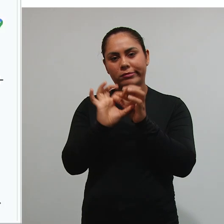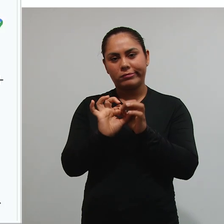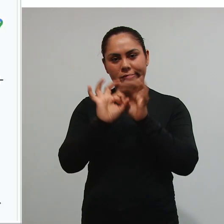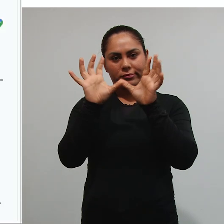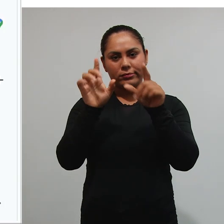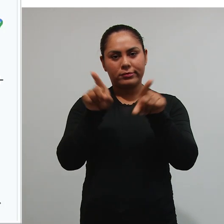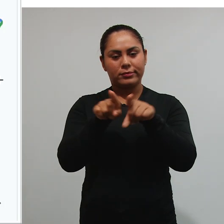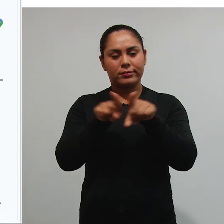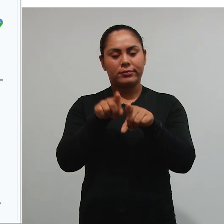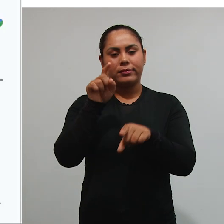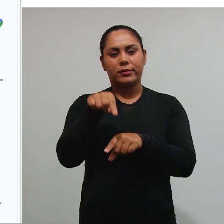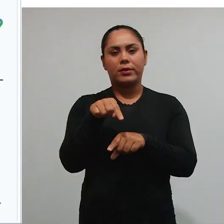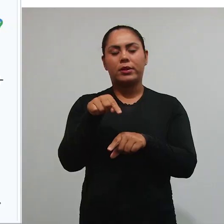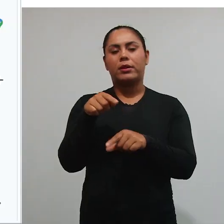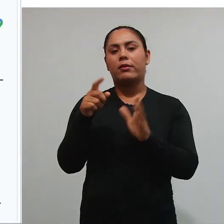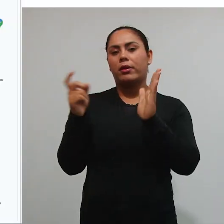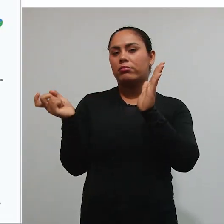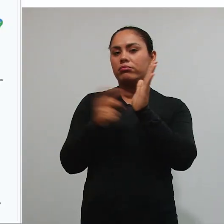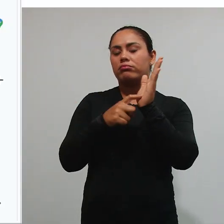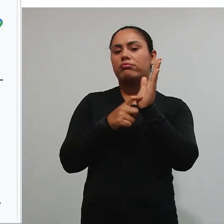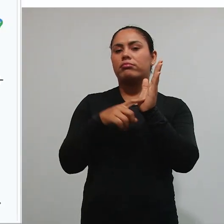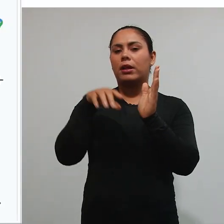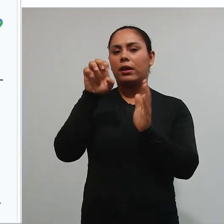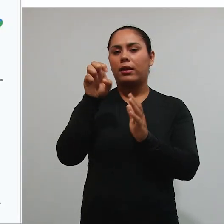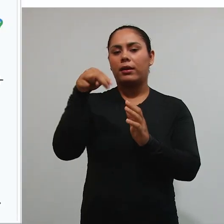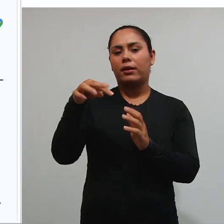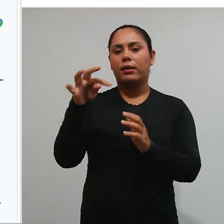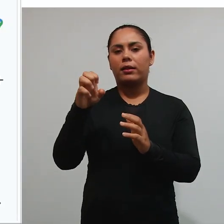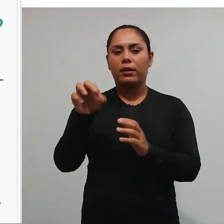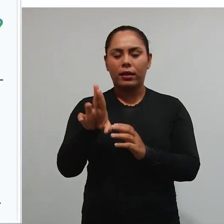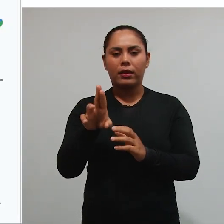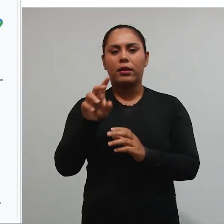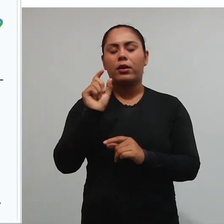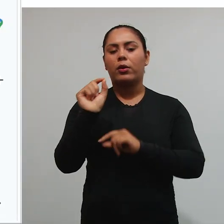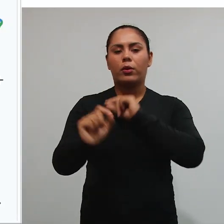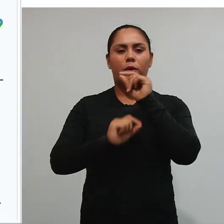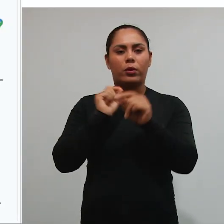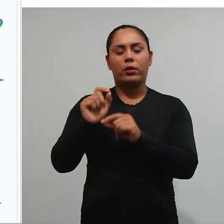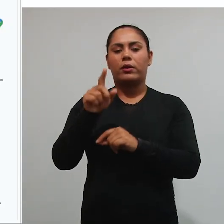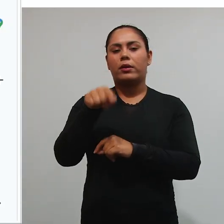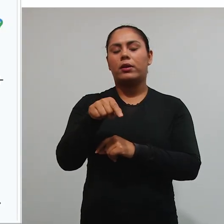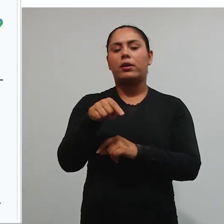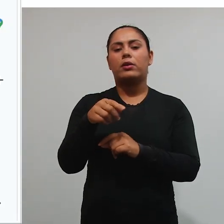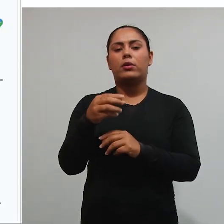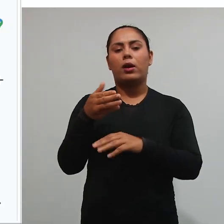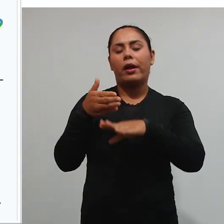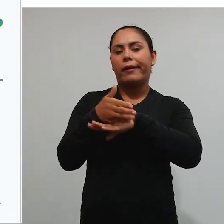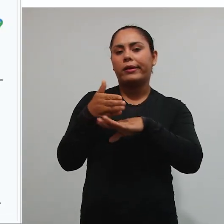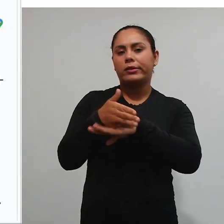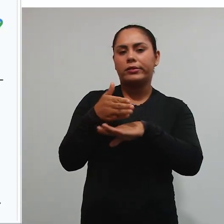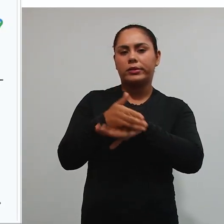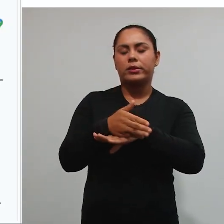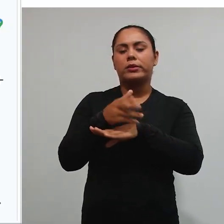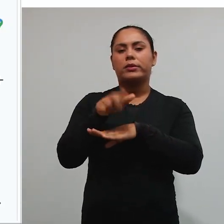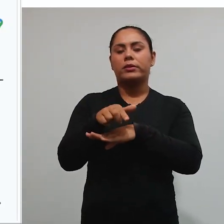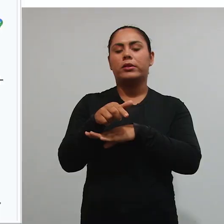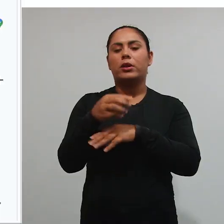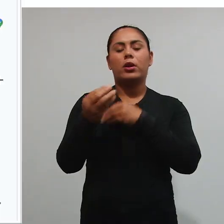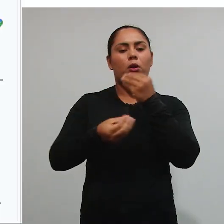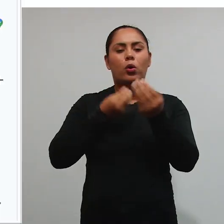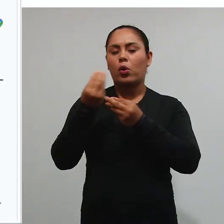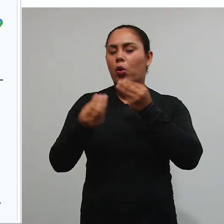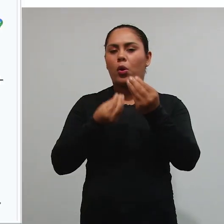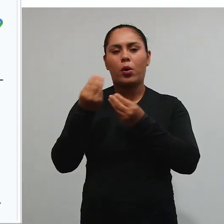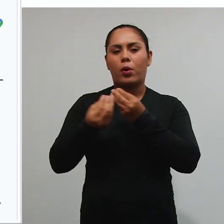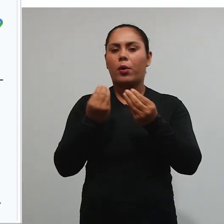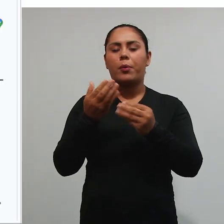disponível. Vou dar Enter. E vou colocar acesso em... Como é